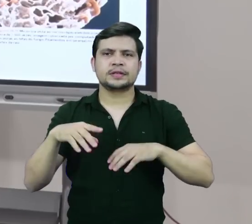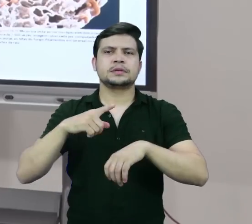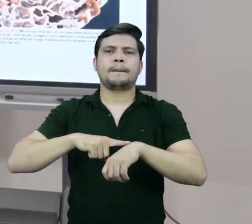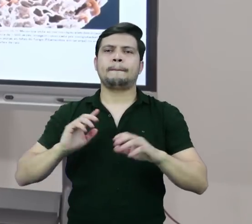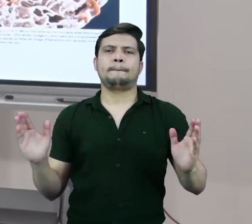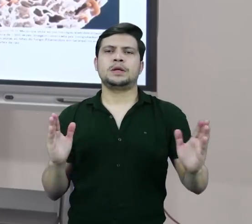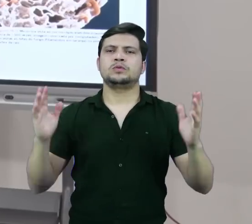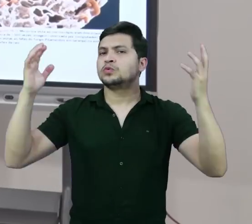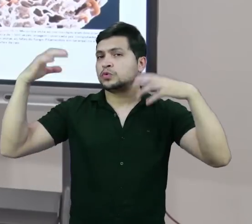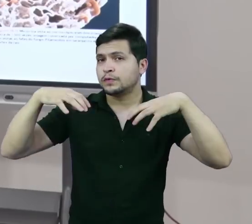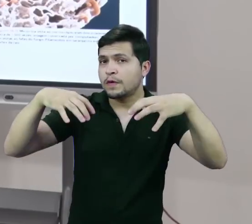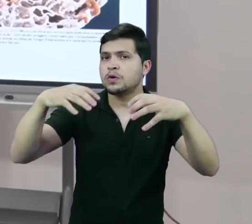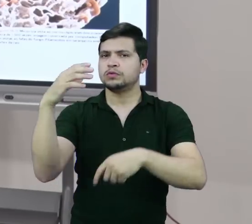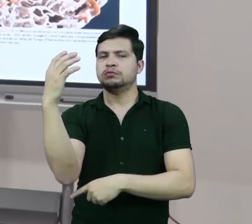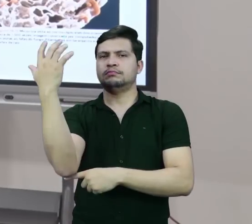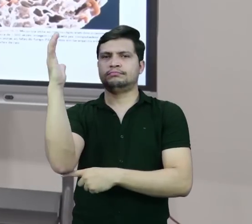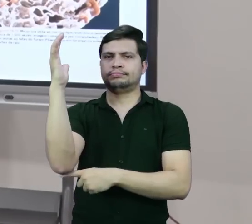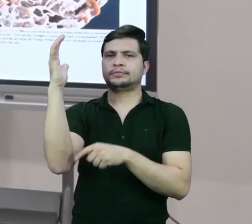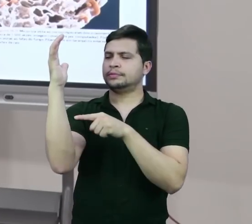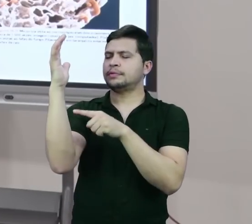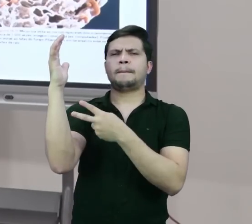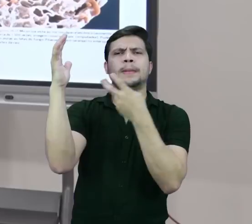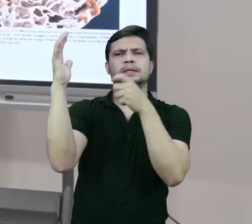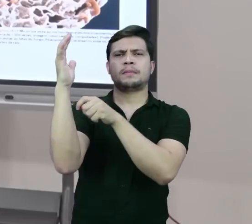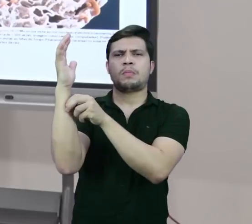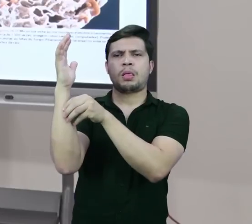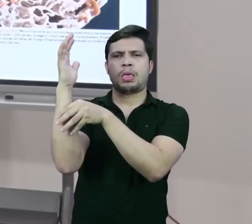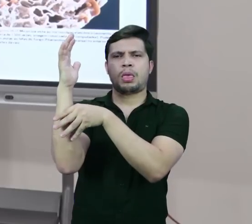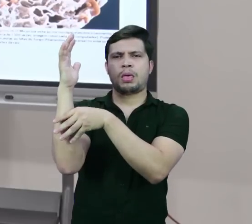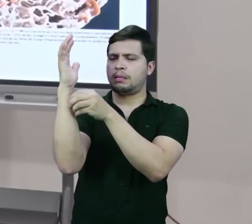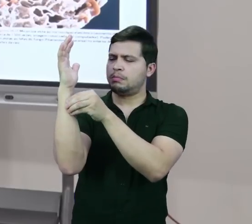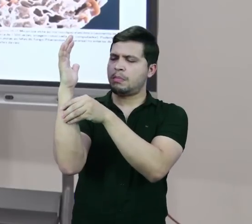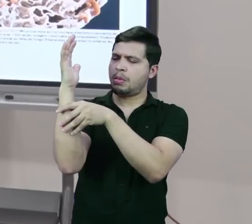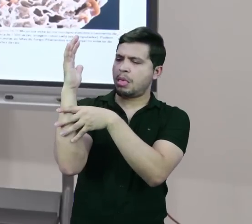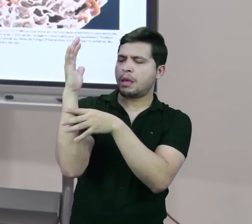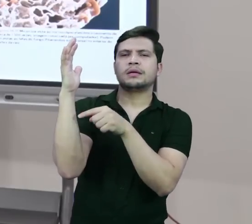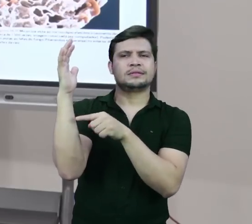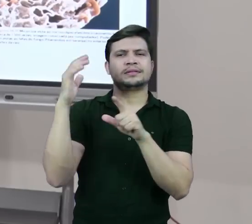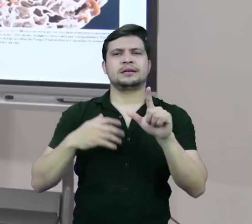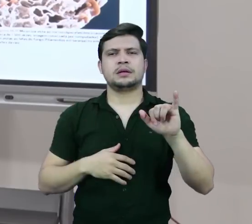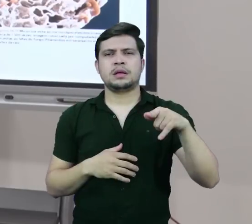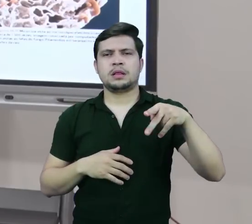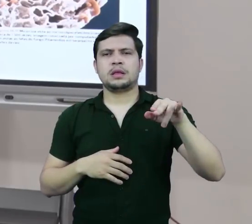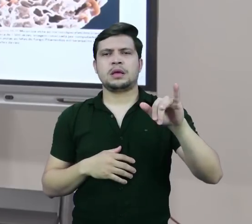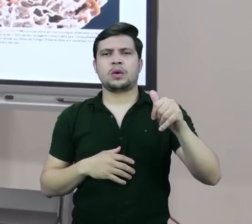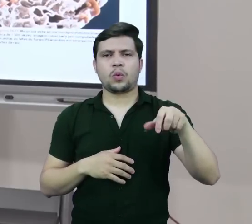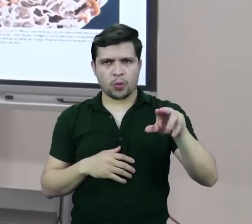aí tem muitos líquens agora na estação chuvosa, né? De janeiro a março. A gente conseguiu aqui, né, no